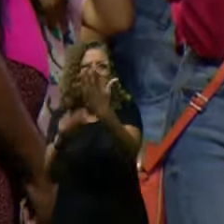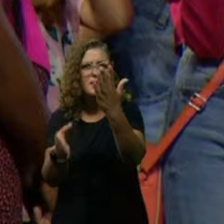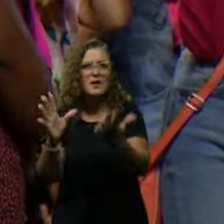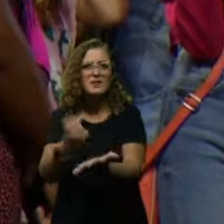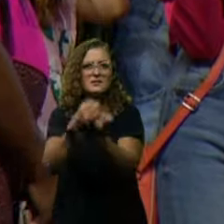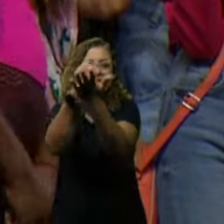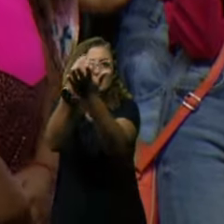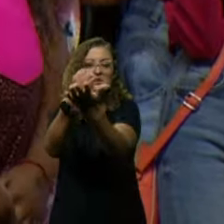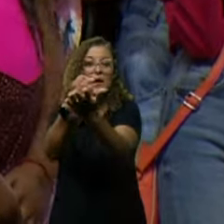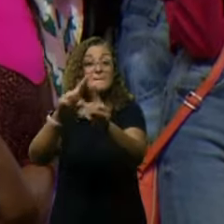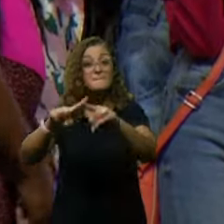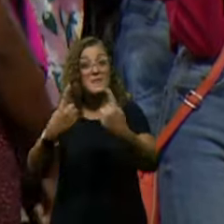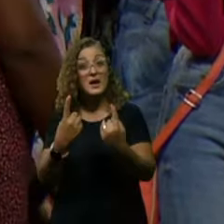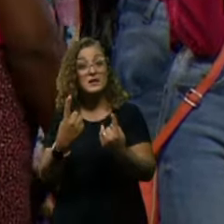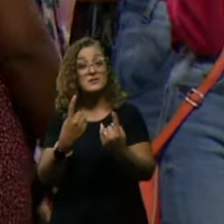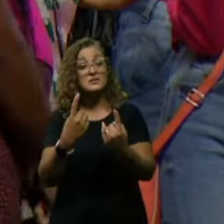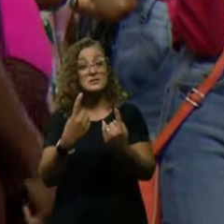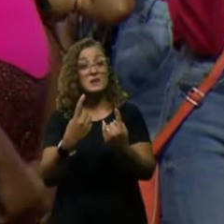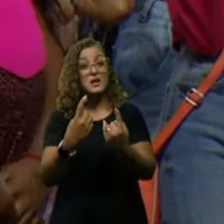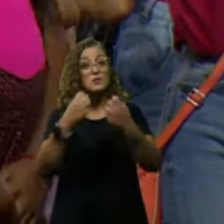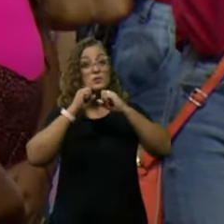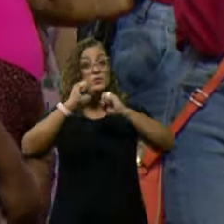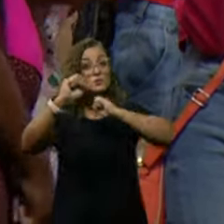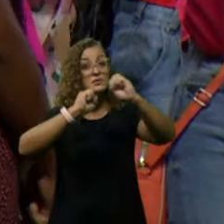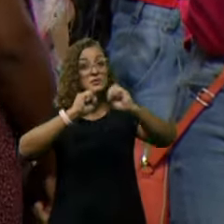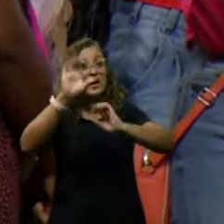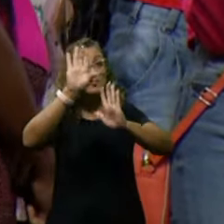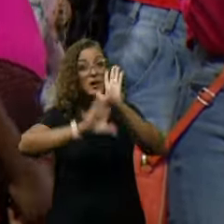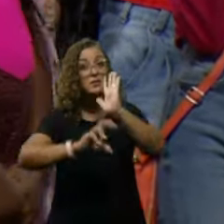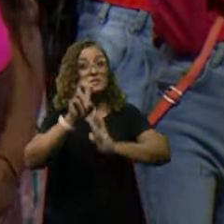salvo Mas você põe tem um ele diz O que torna